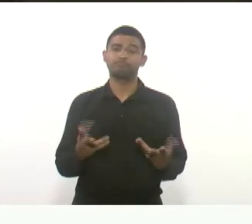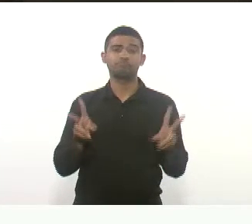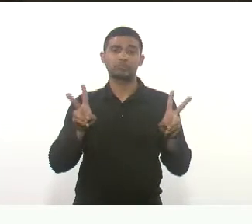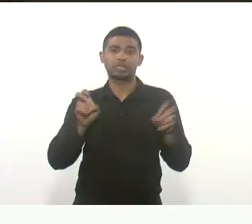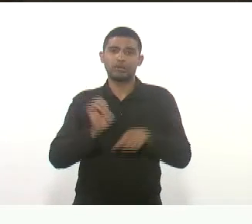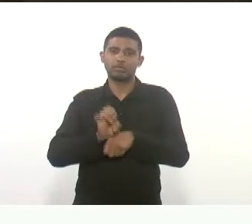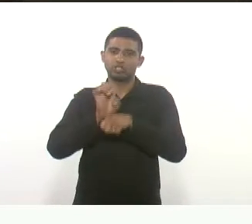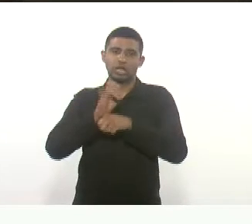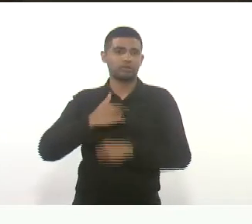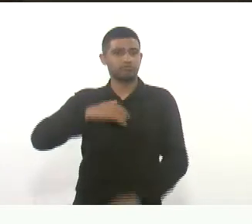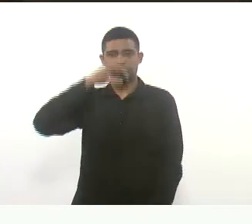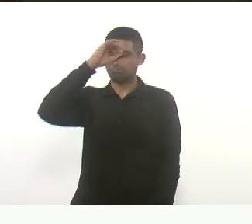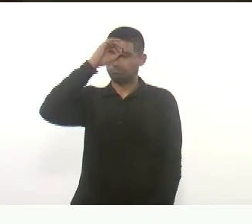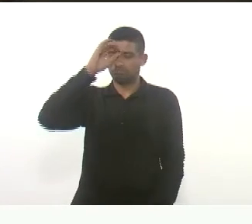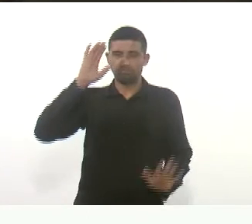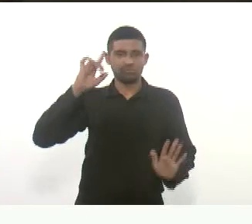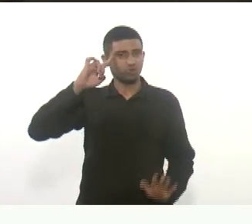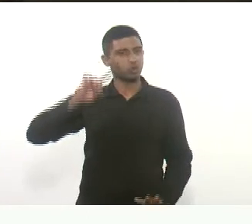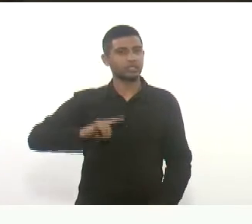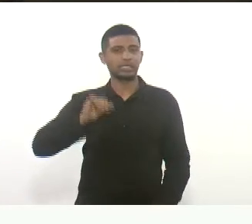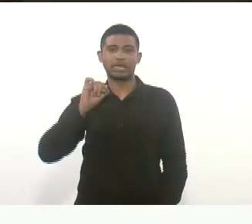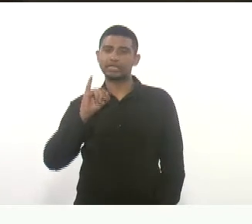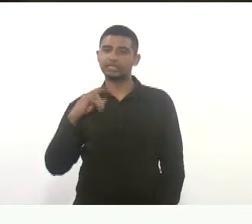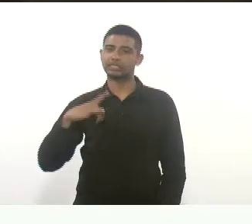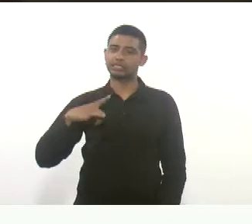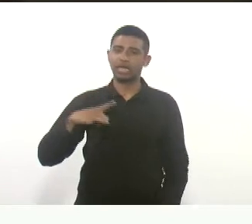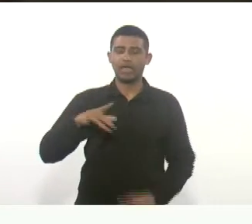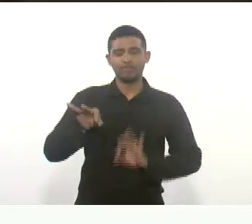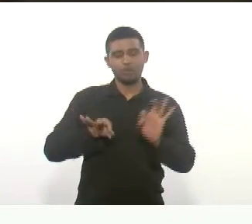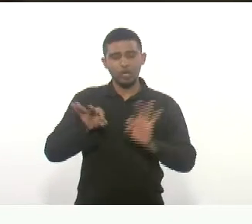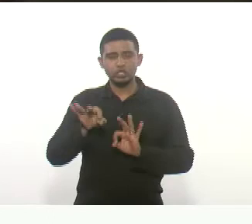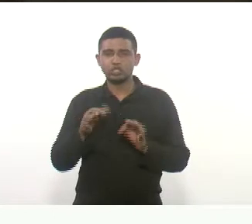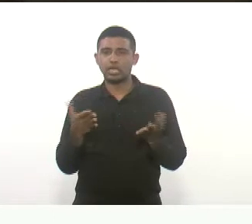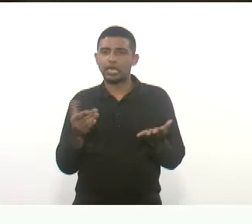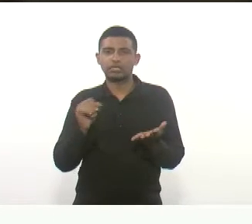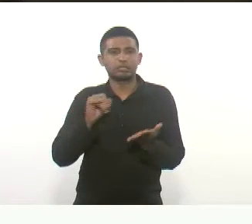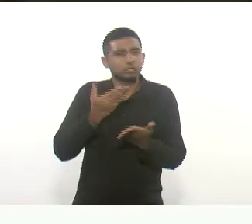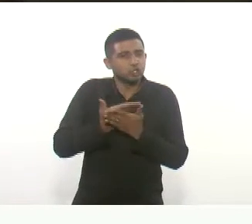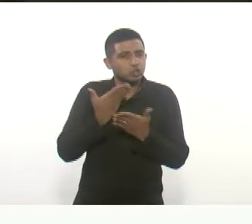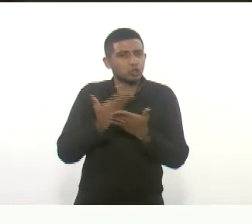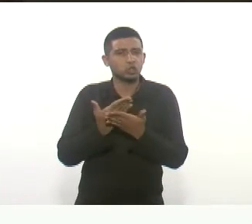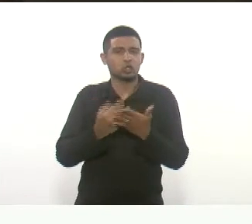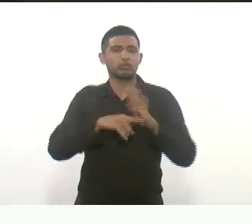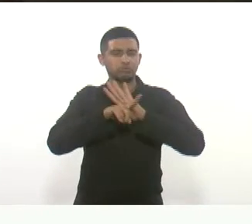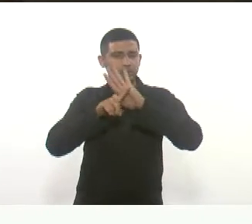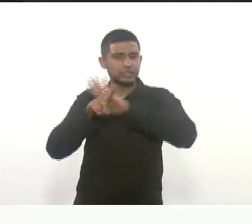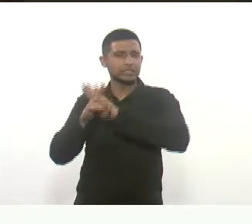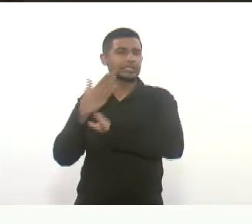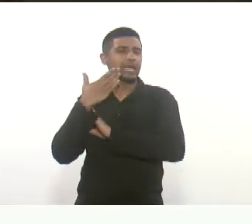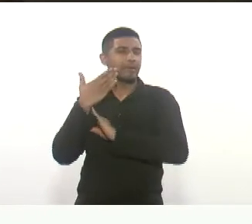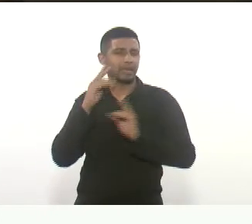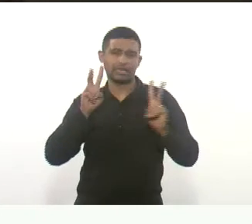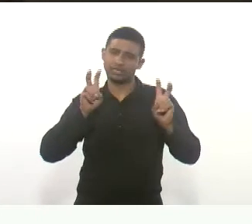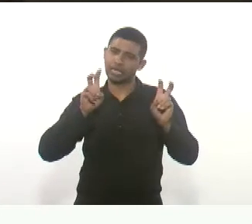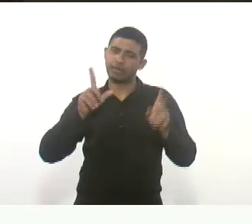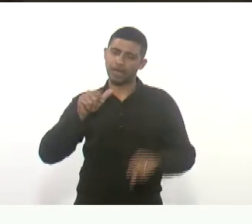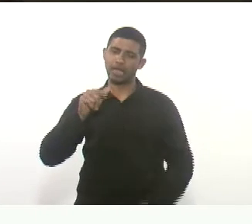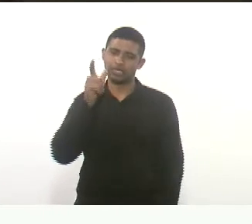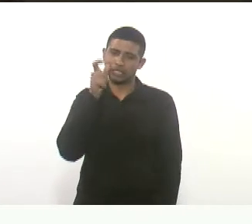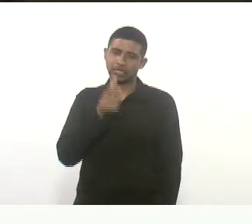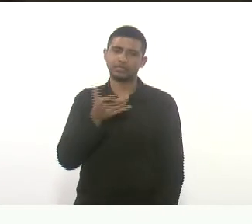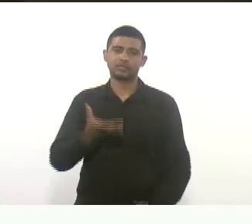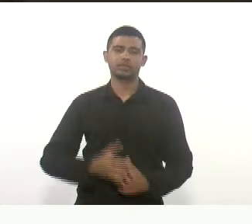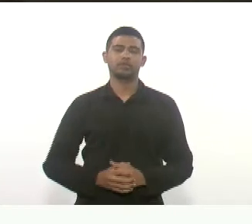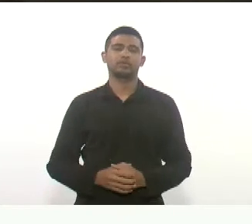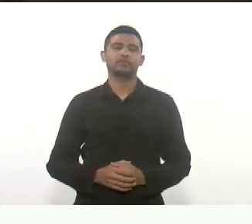tenho conhecimento se teve algum projeto, algum estudo nessa questão, que também seria muito interessante quanto a